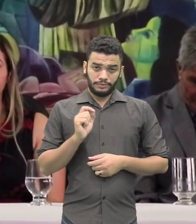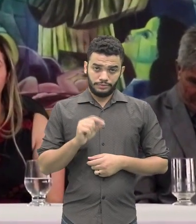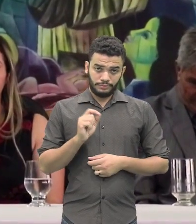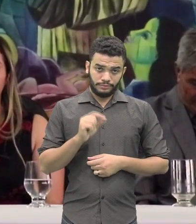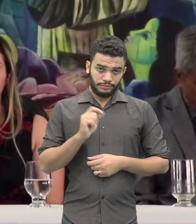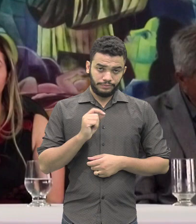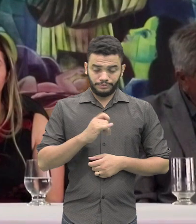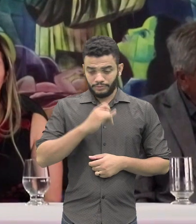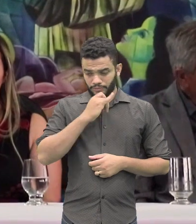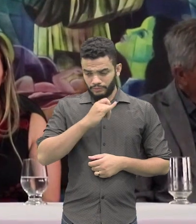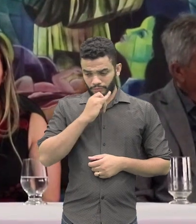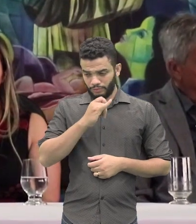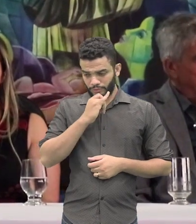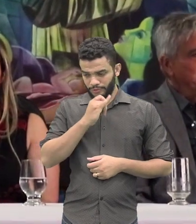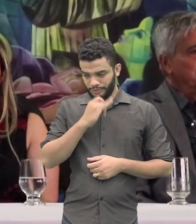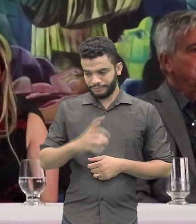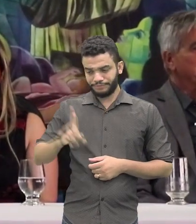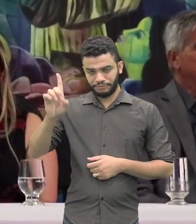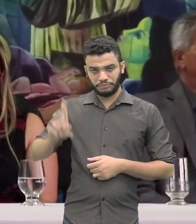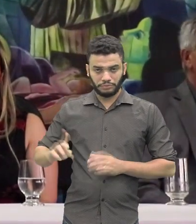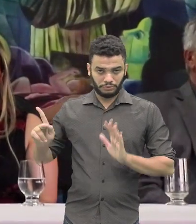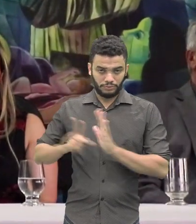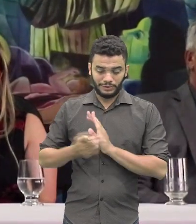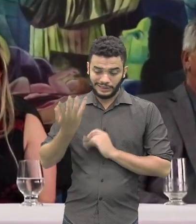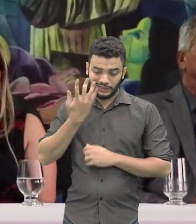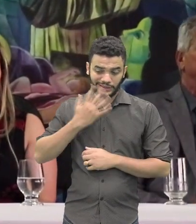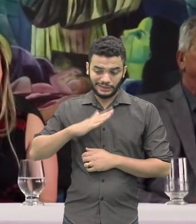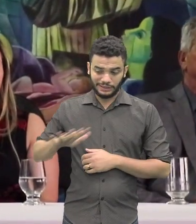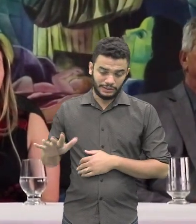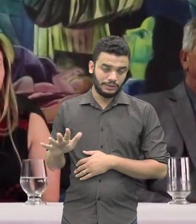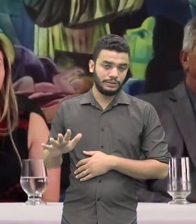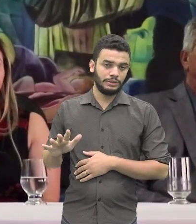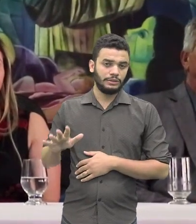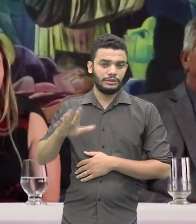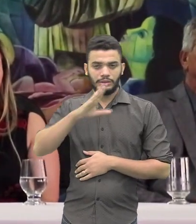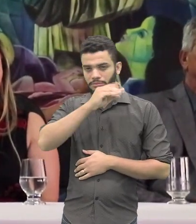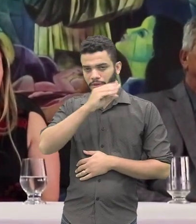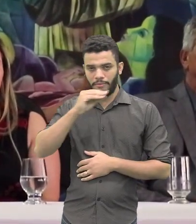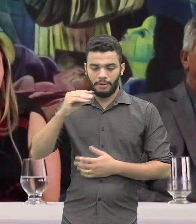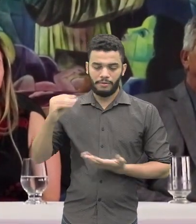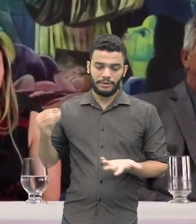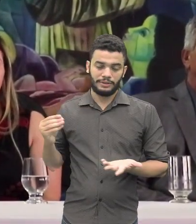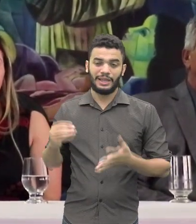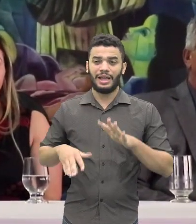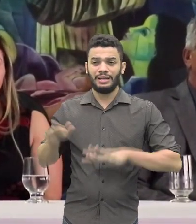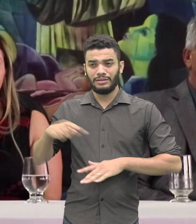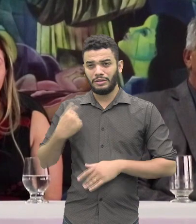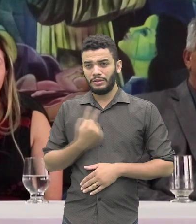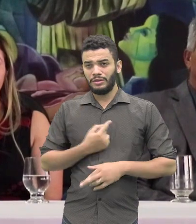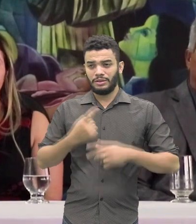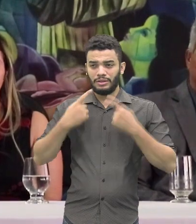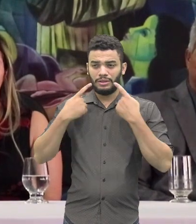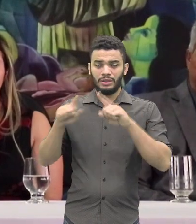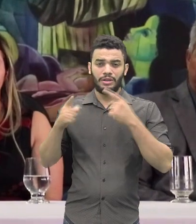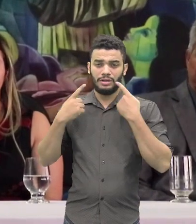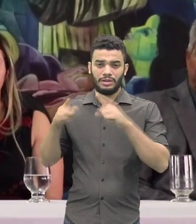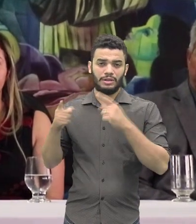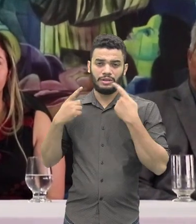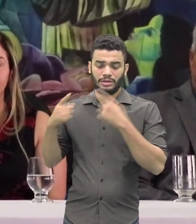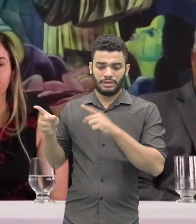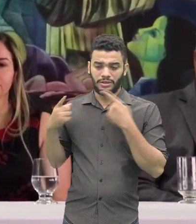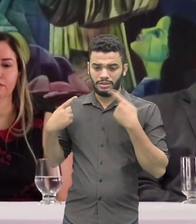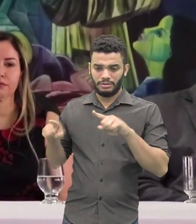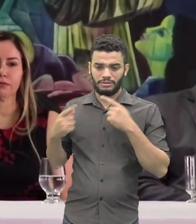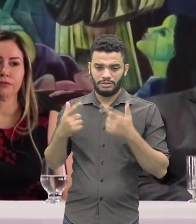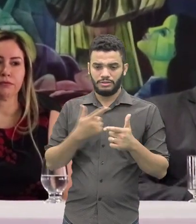a gente às vezes reclama muito dessa dessa divisão do nosso pacto federativo né